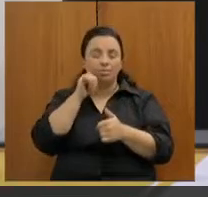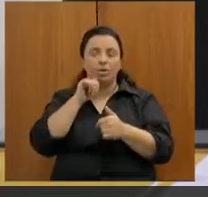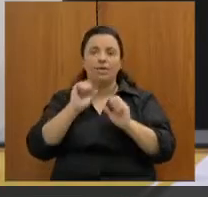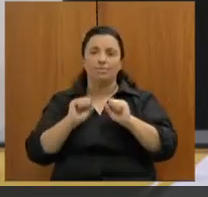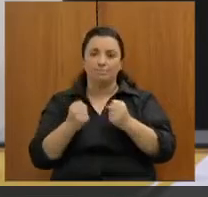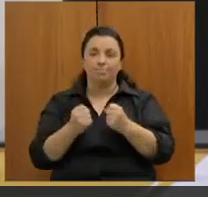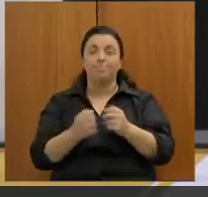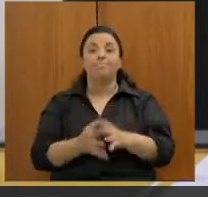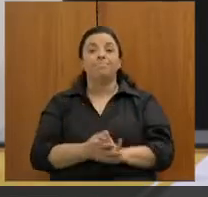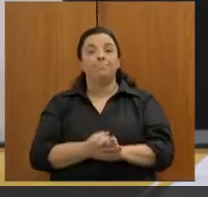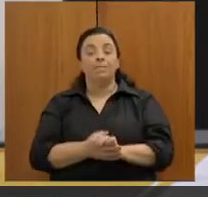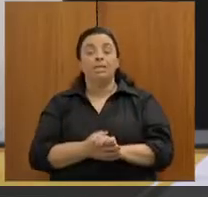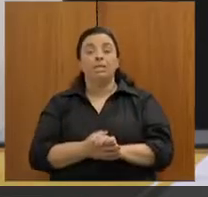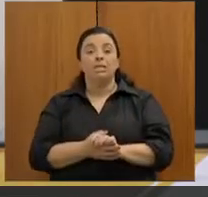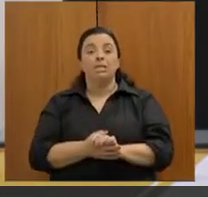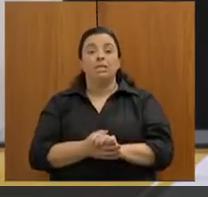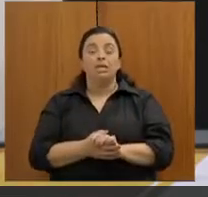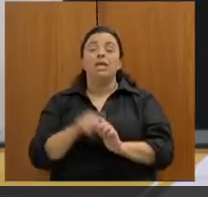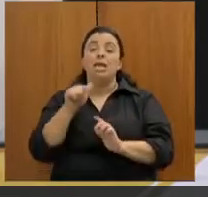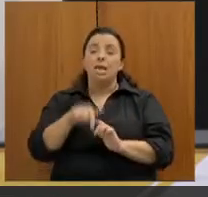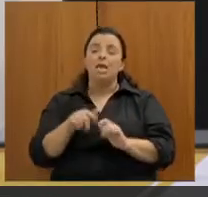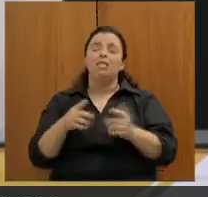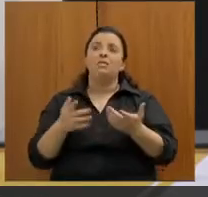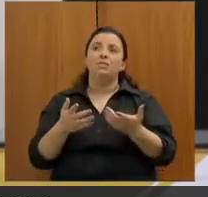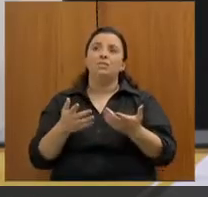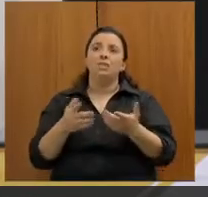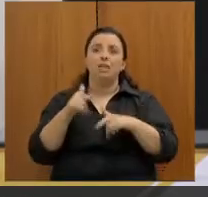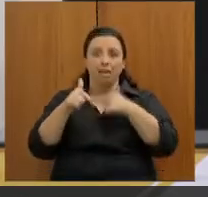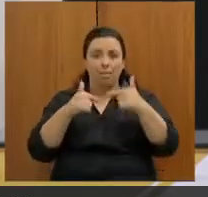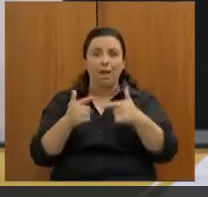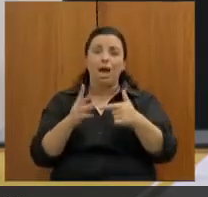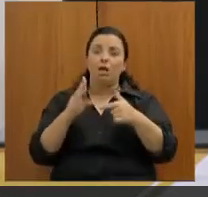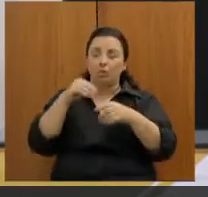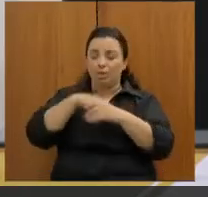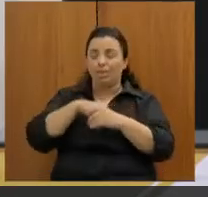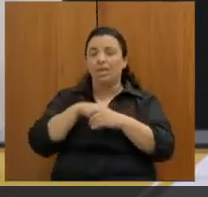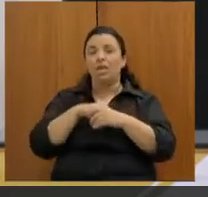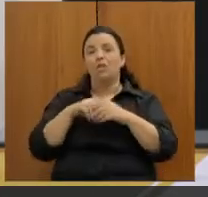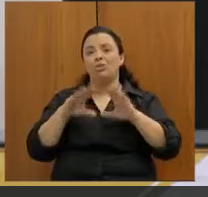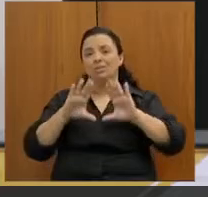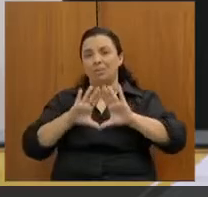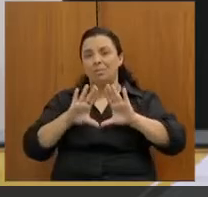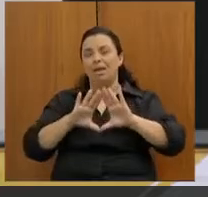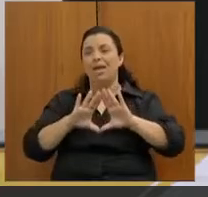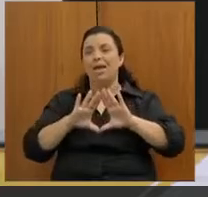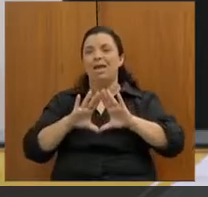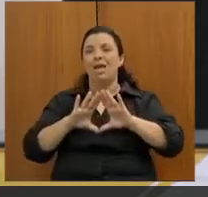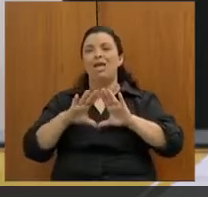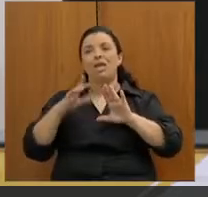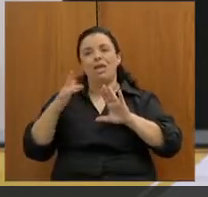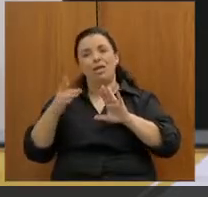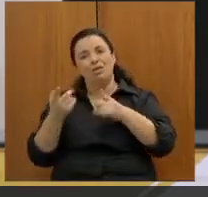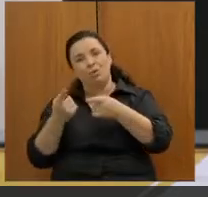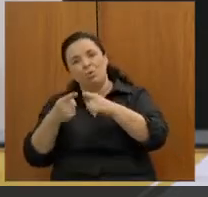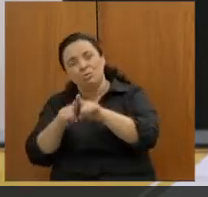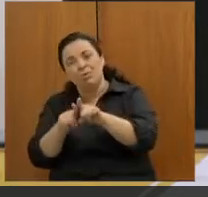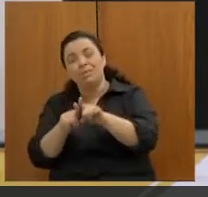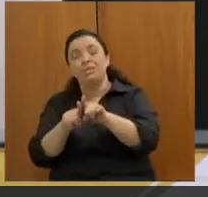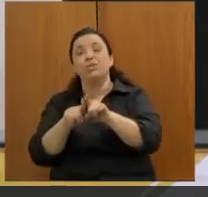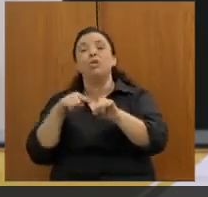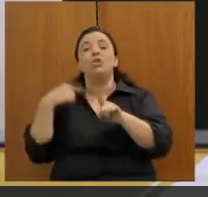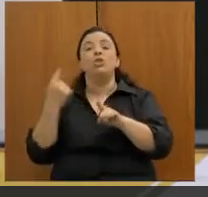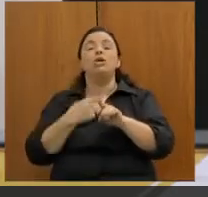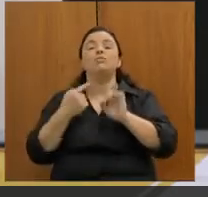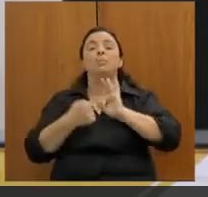dessa construção coletiva interna e com os parceiros que apresentamos hoje de forma oficial o